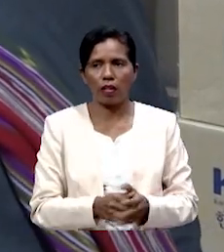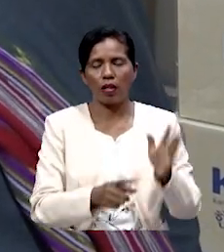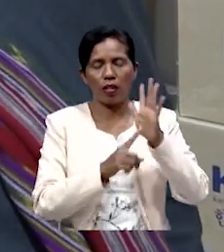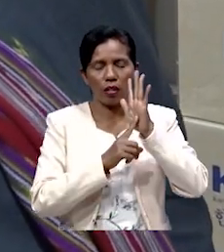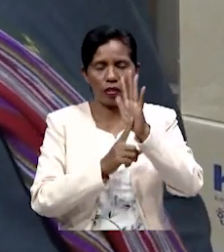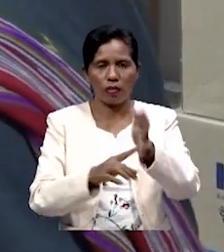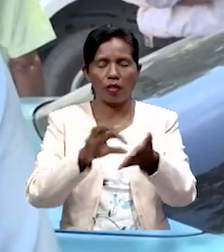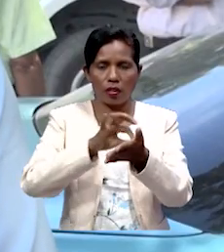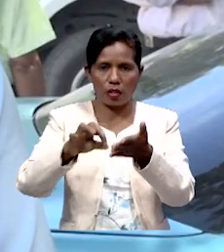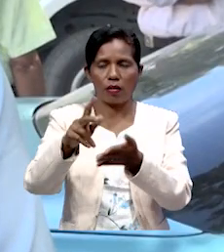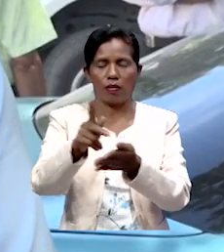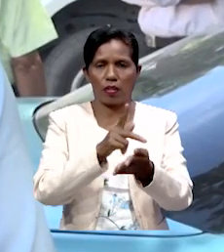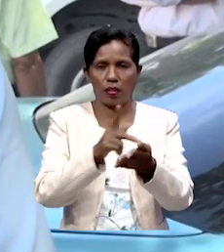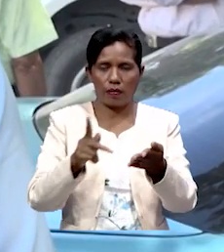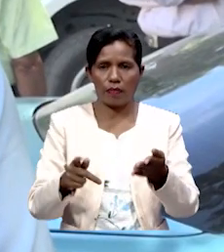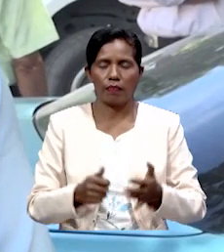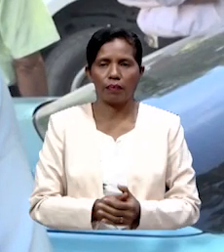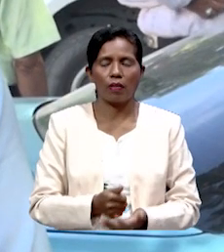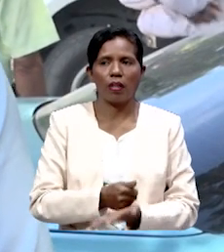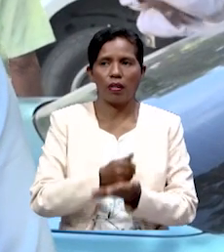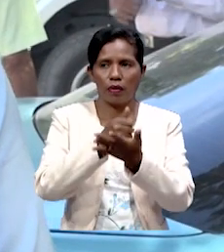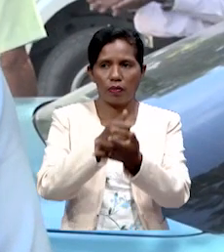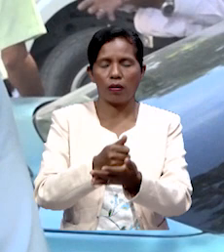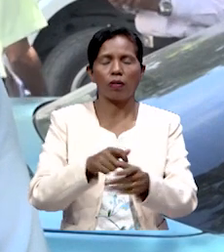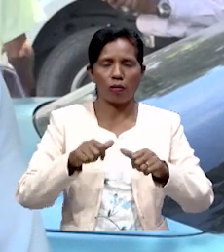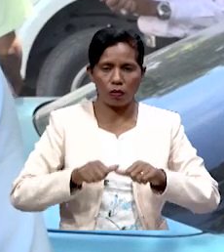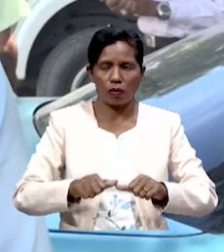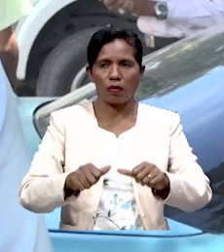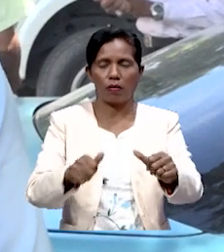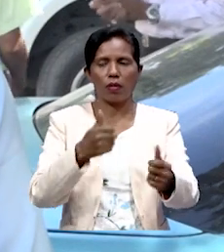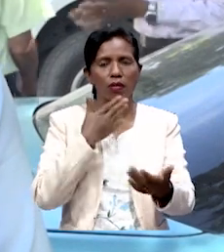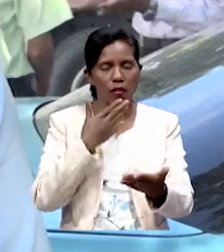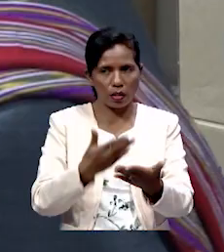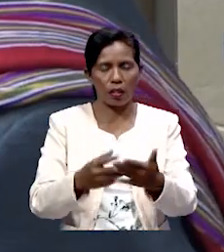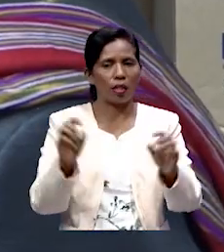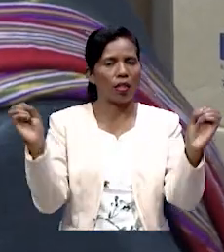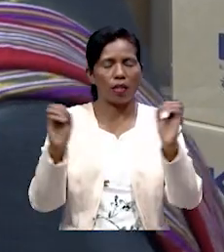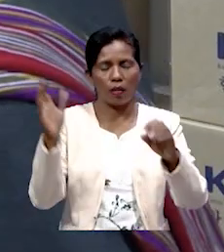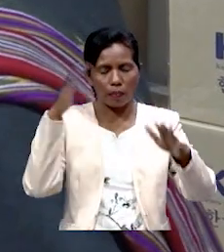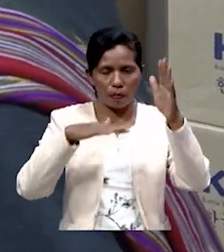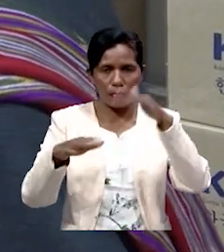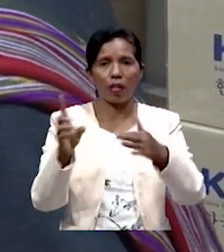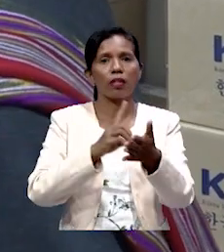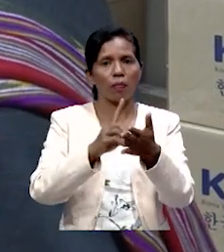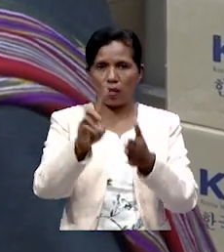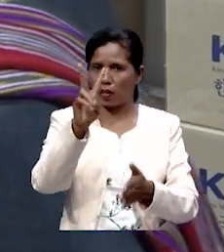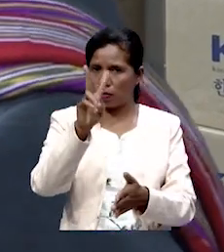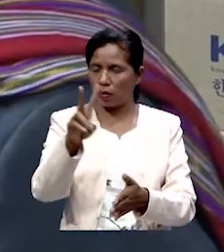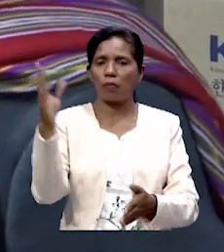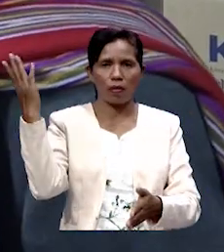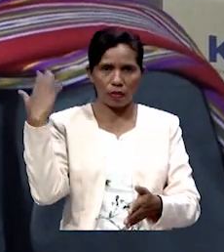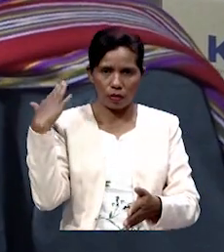registro criminal. Atendimento durante ne la ola foto la ia problema, só que ia semana rua liba,